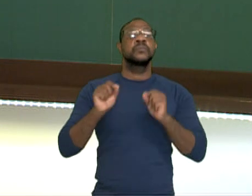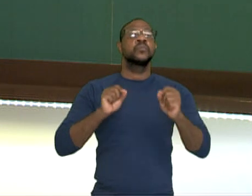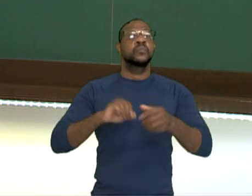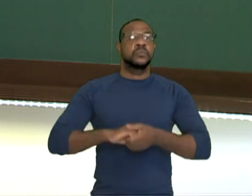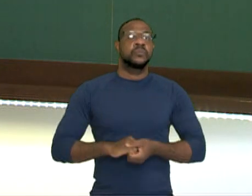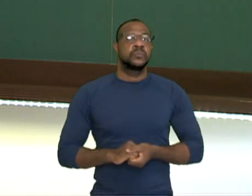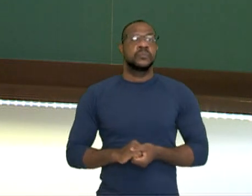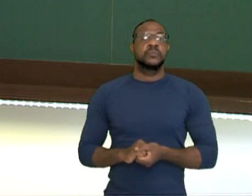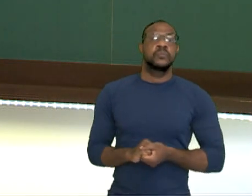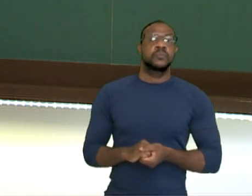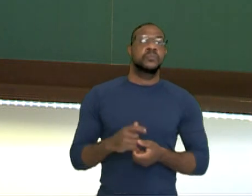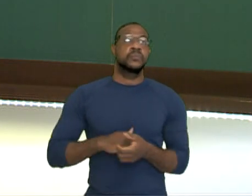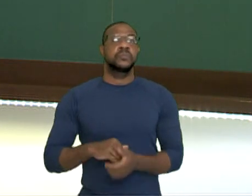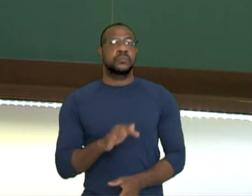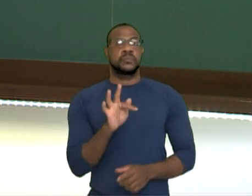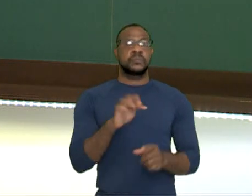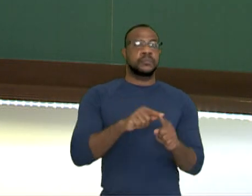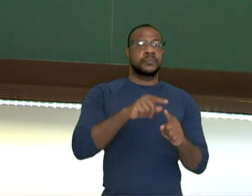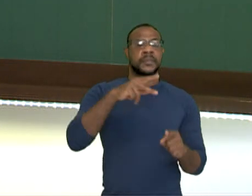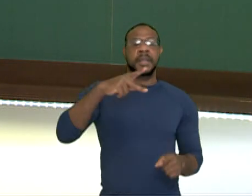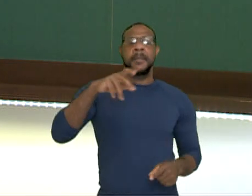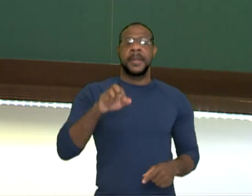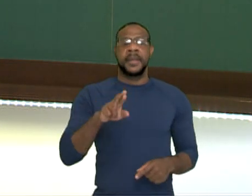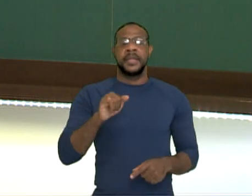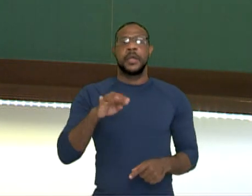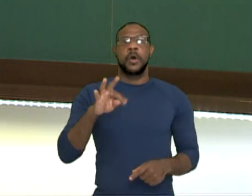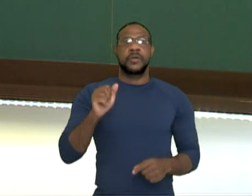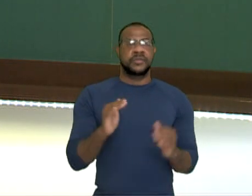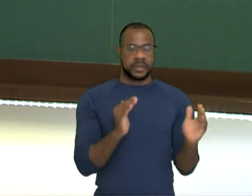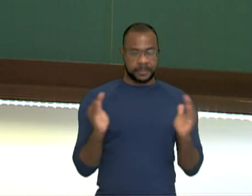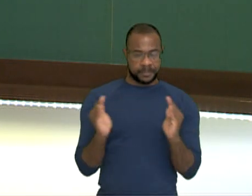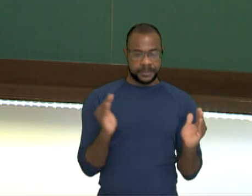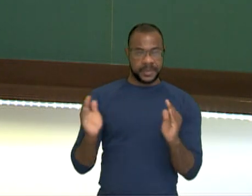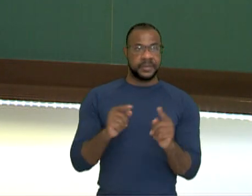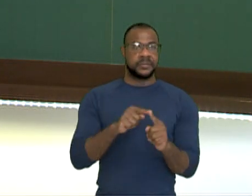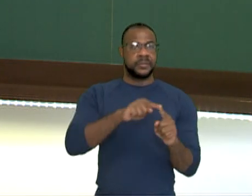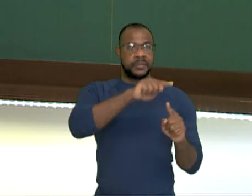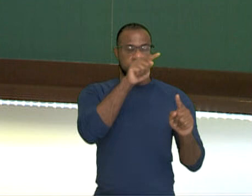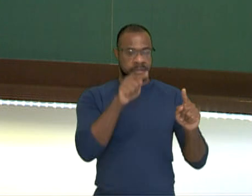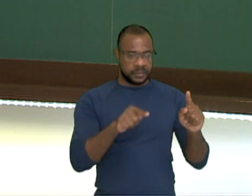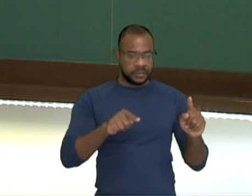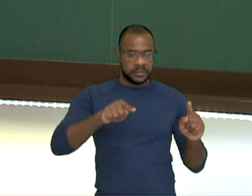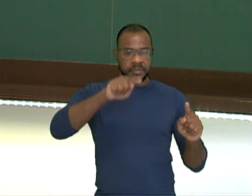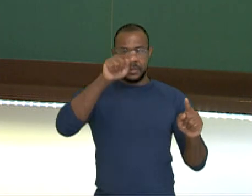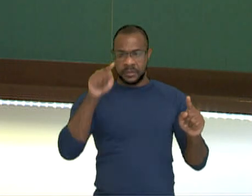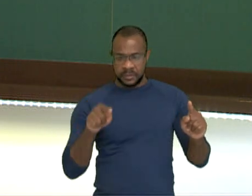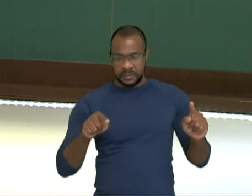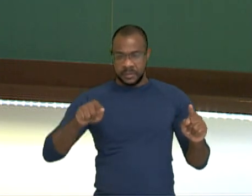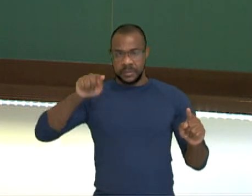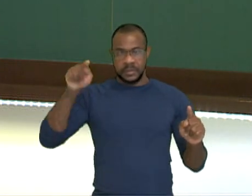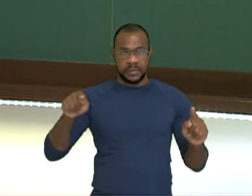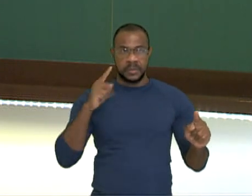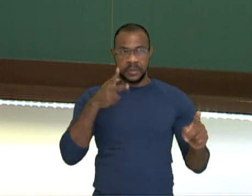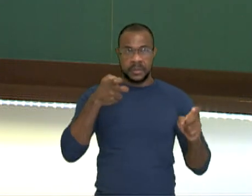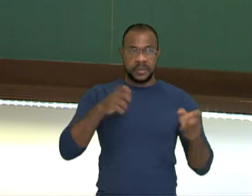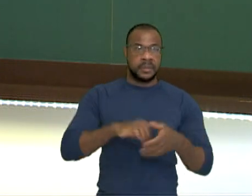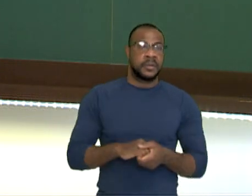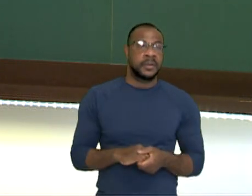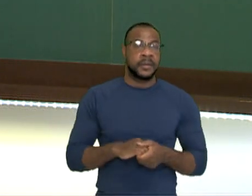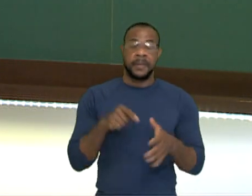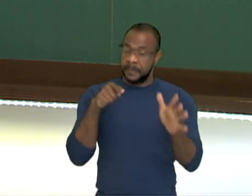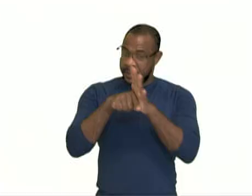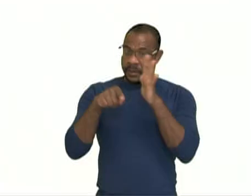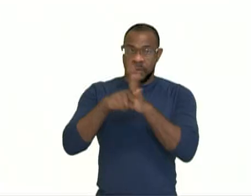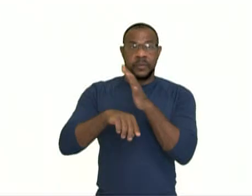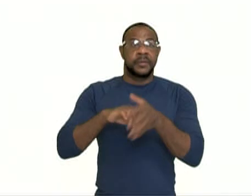graficamente, né, uma função periódica. Então, é isso que a gente vai observar em cada uma delas. Então,